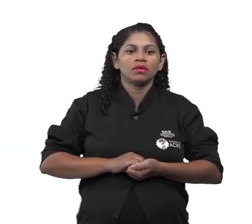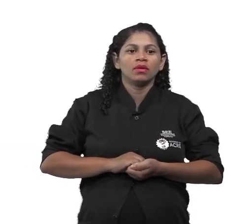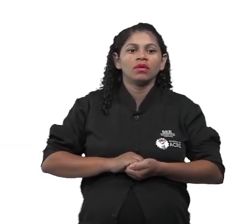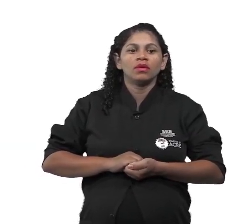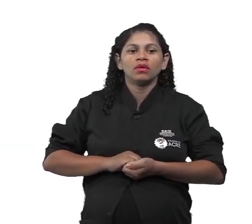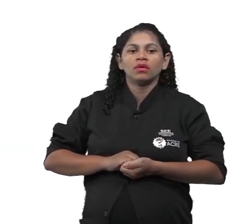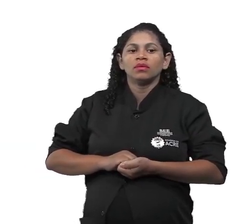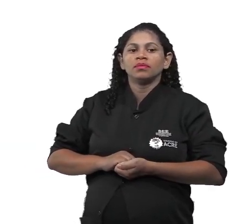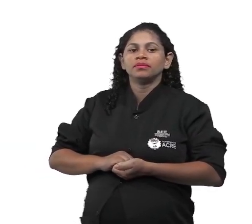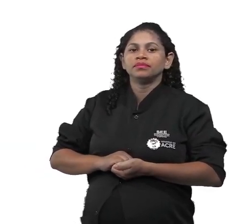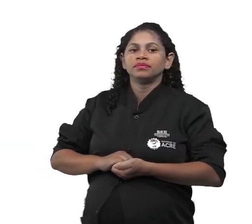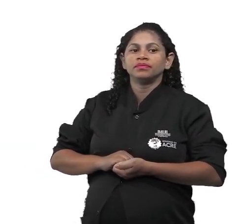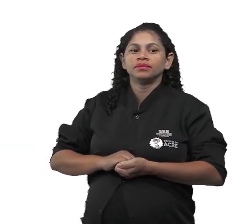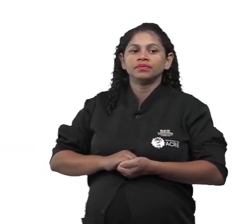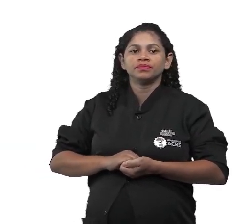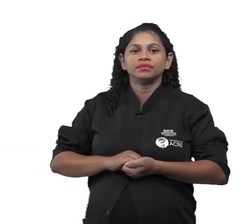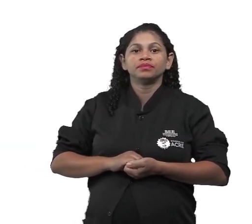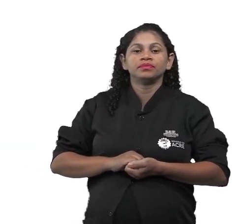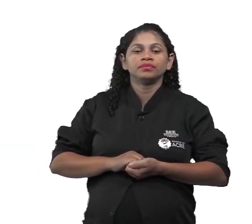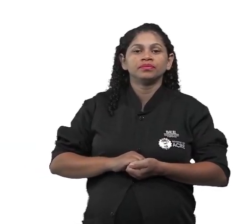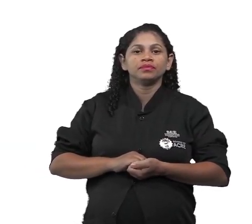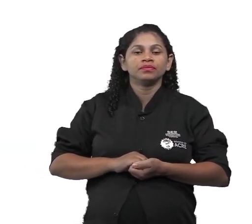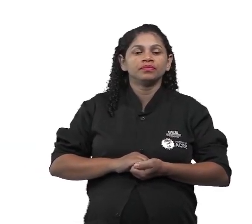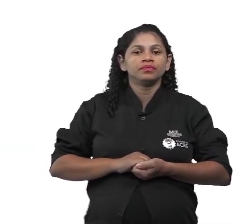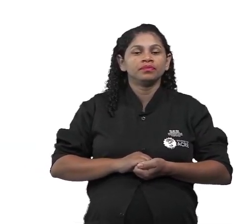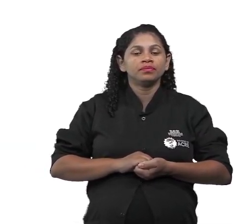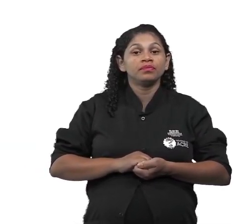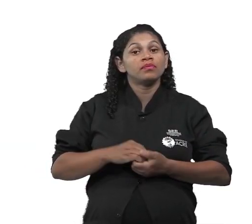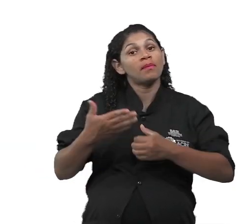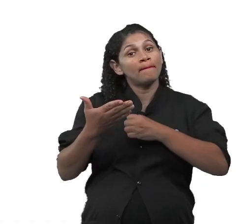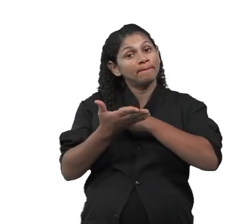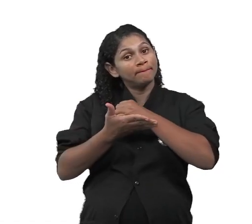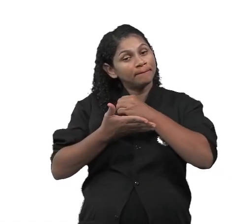determinar o volume de uma